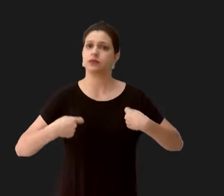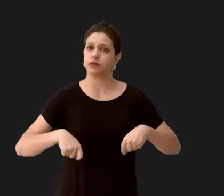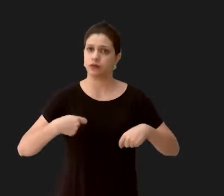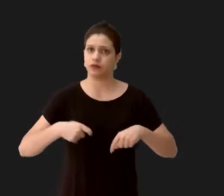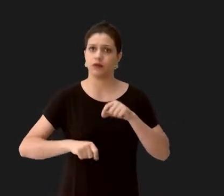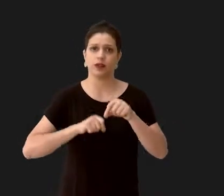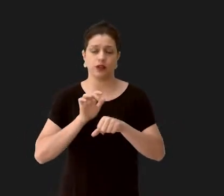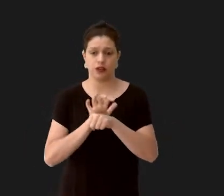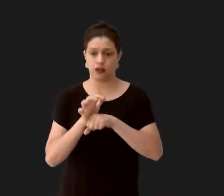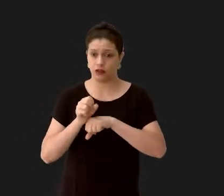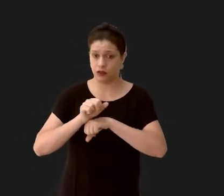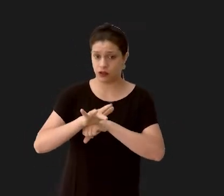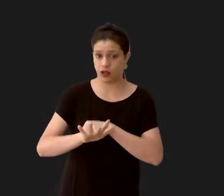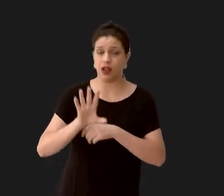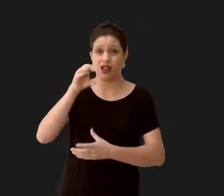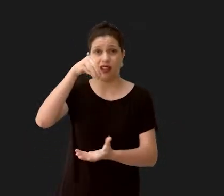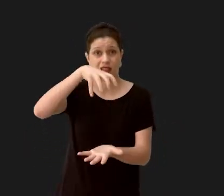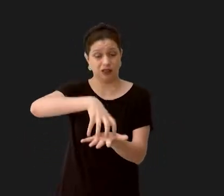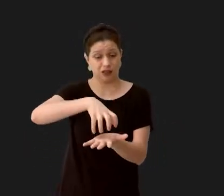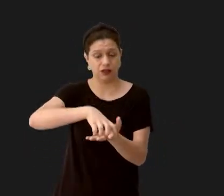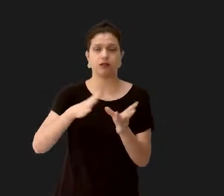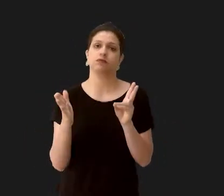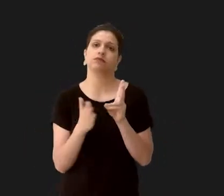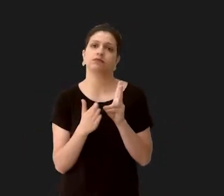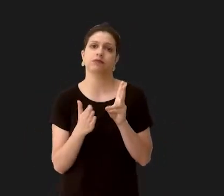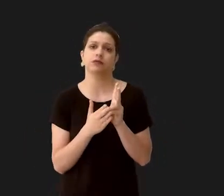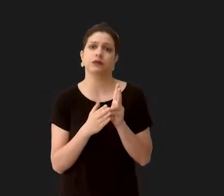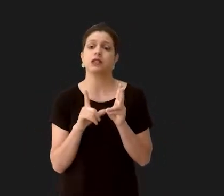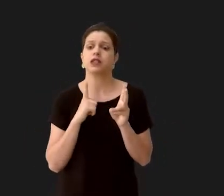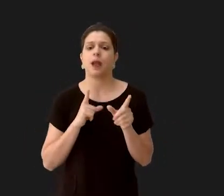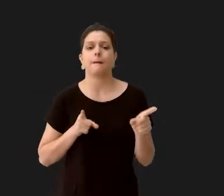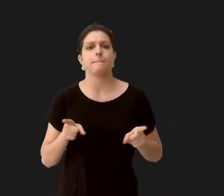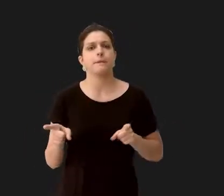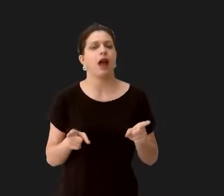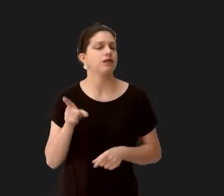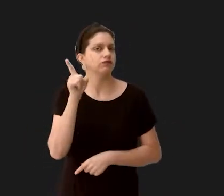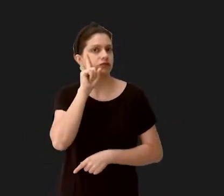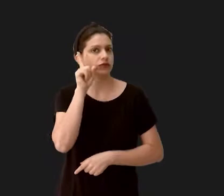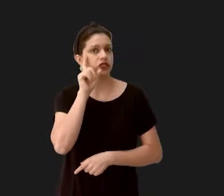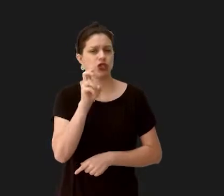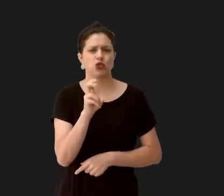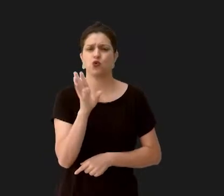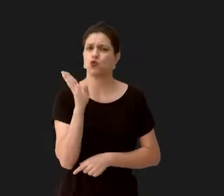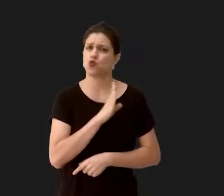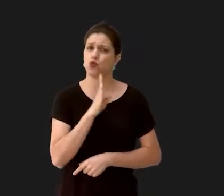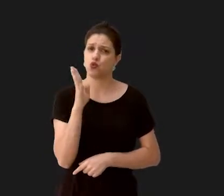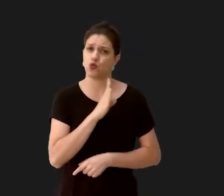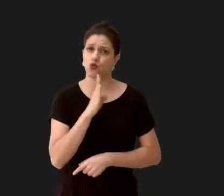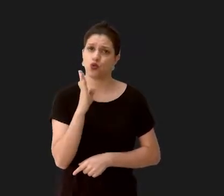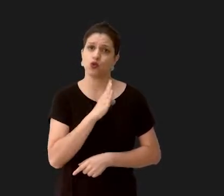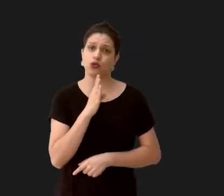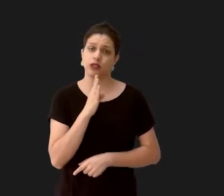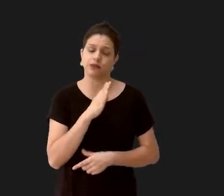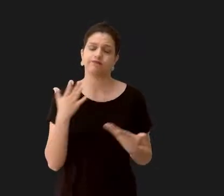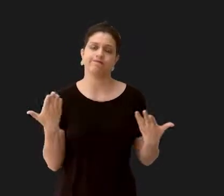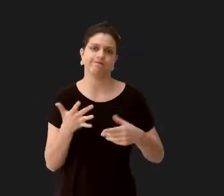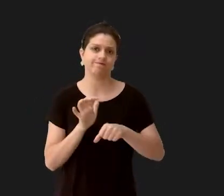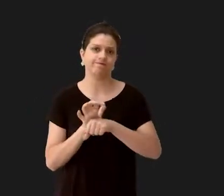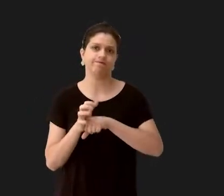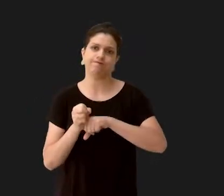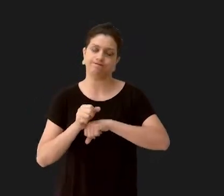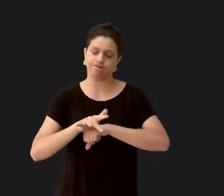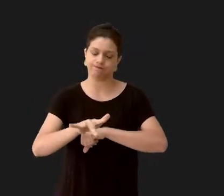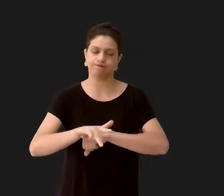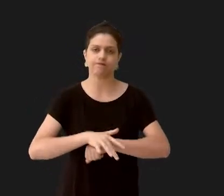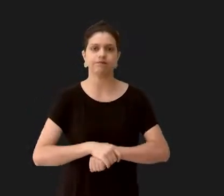coronavírus nas aldeias indígenas. E estabelecemos um prazo de 5 dias devido à